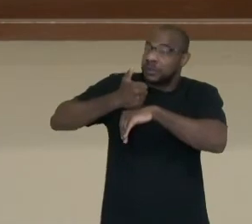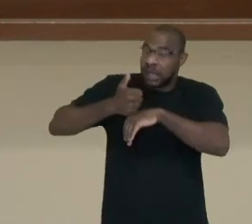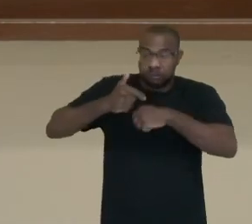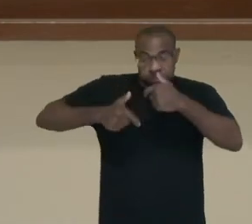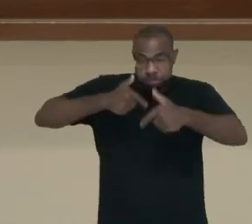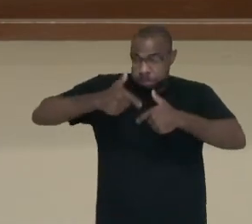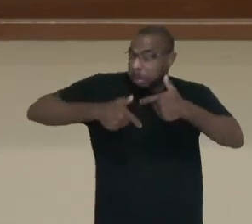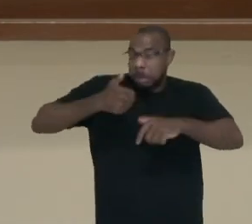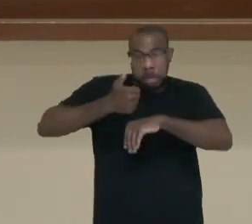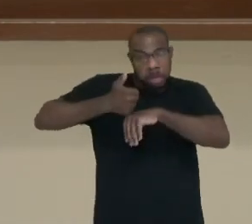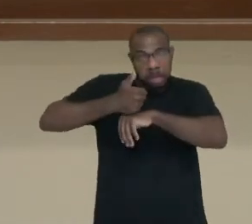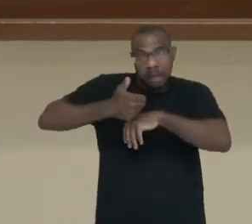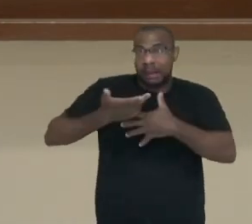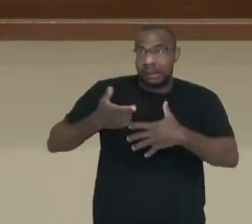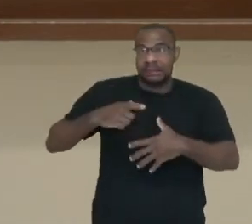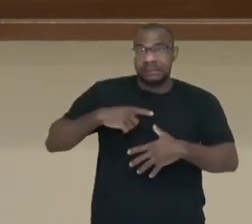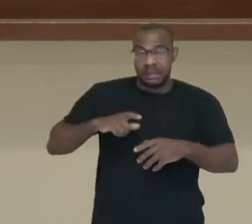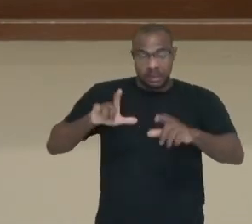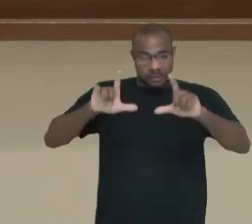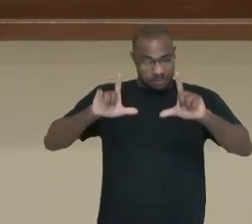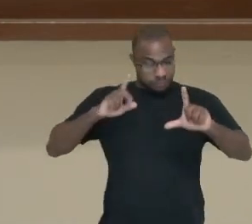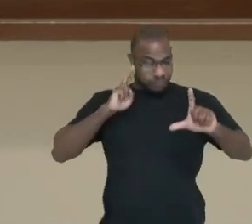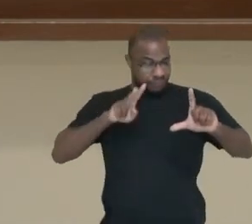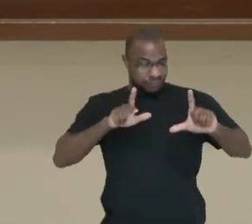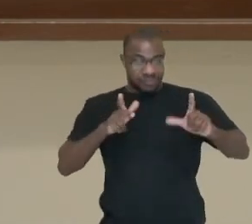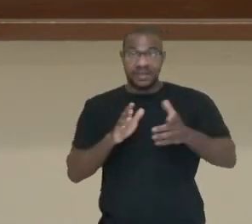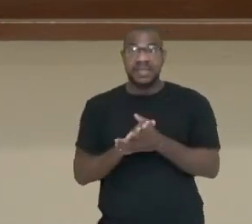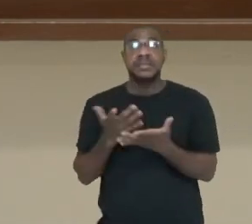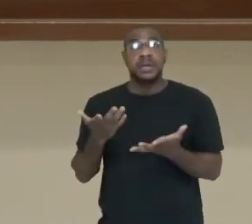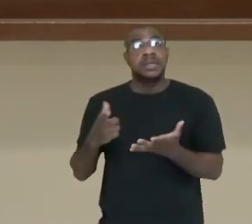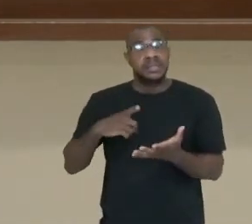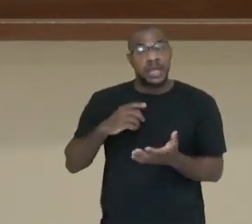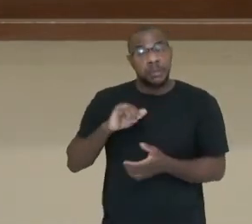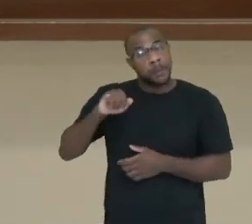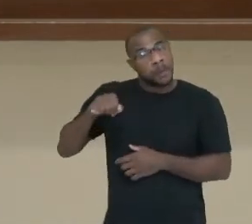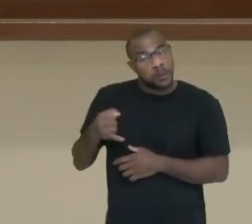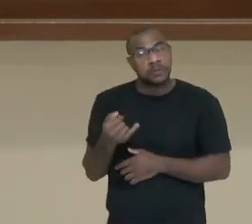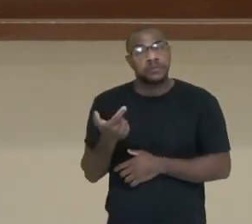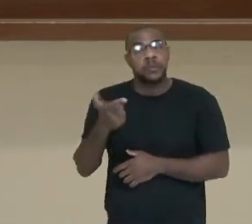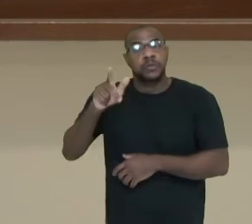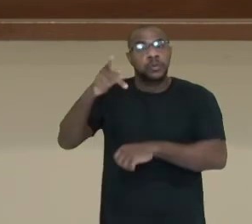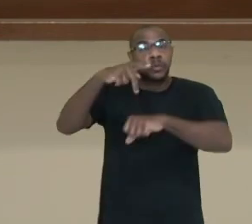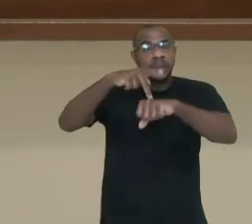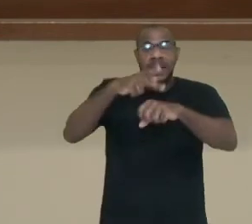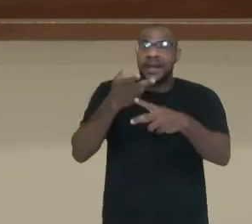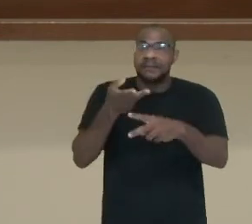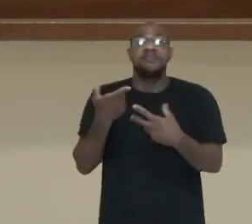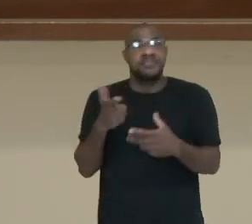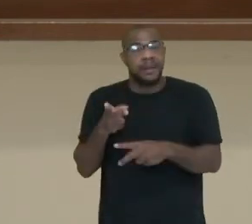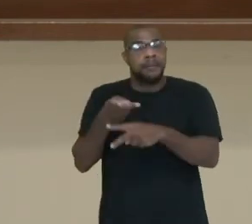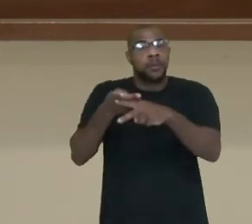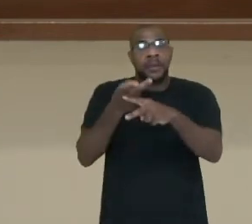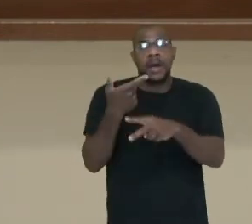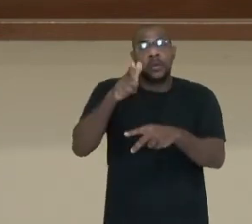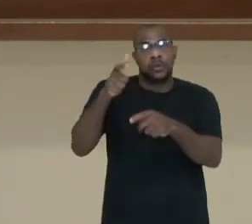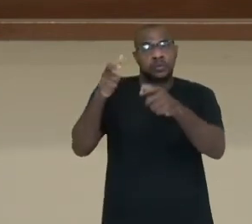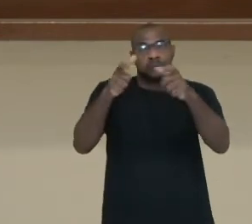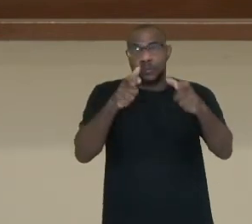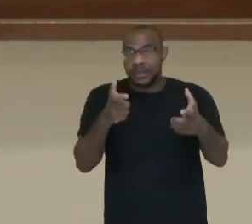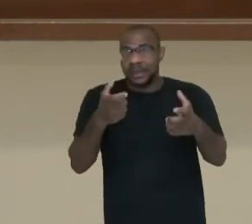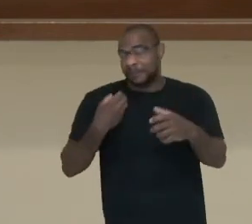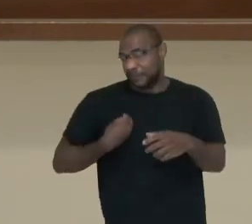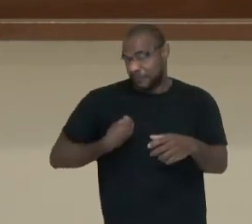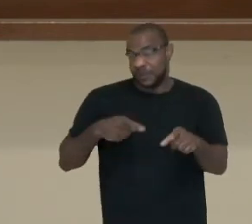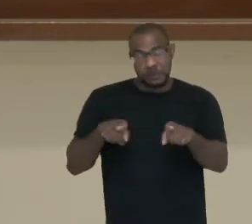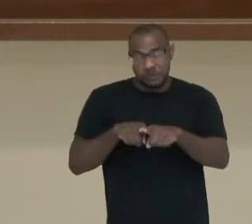muito, recebe oportunidade em outro lugar do mundo, ela vai buscando essa melhor oportunidade, ok?